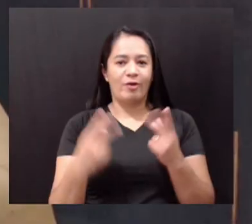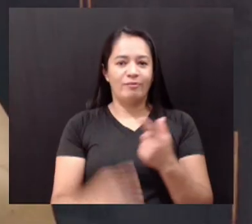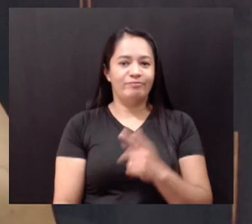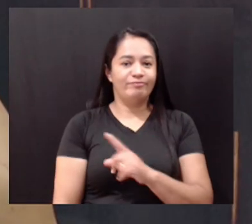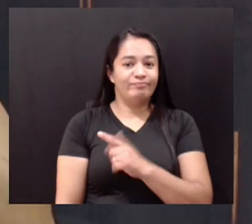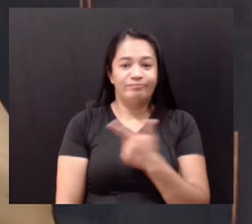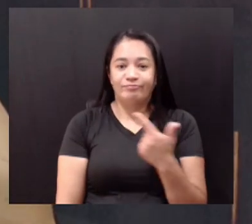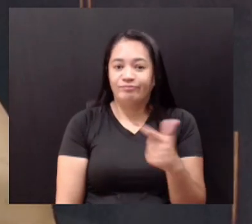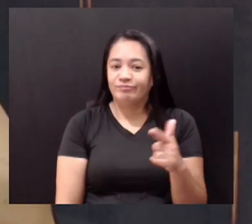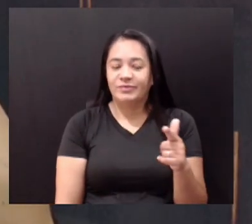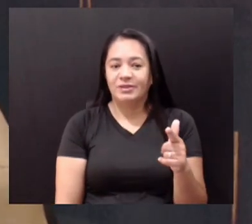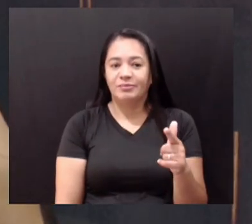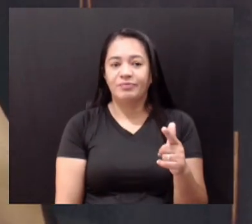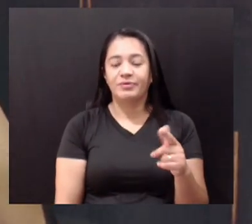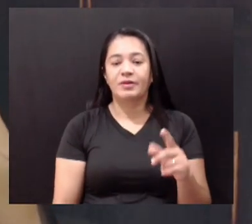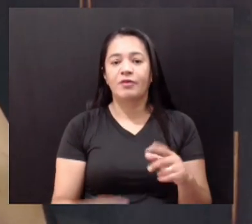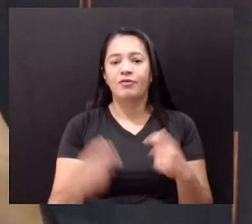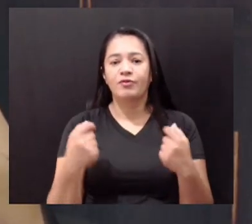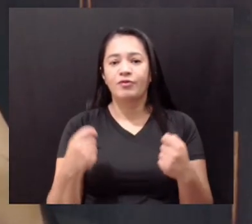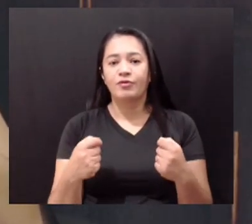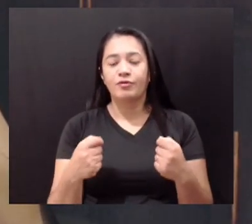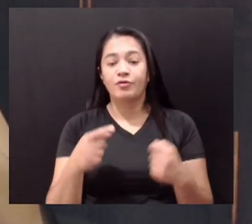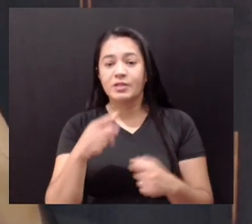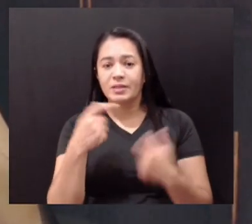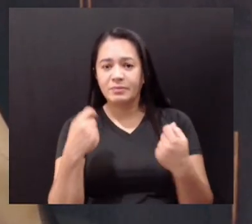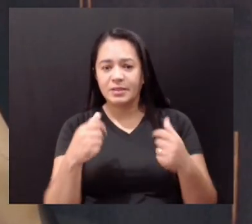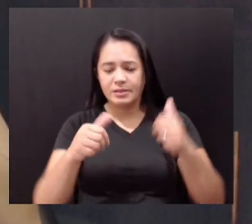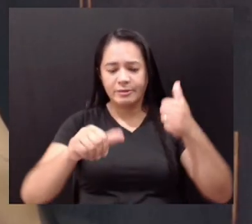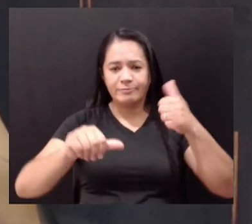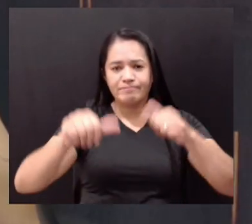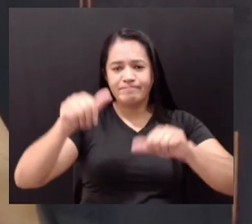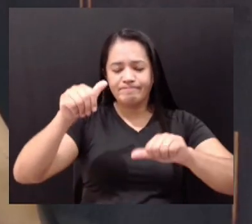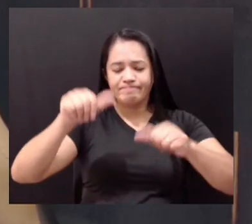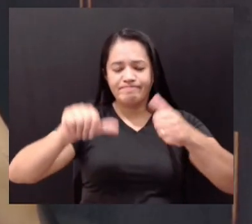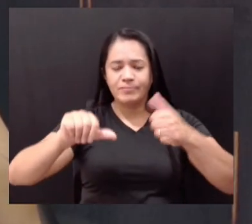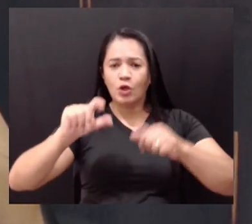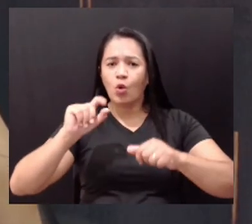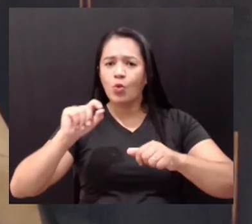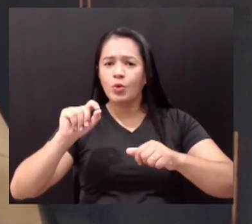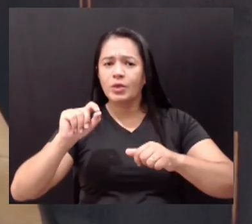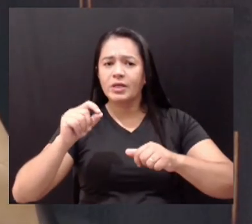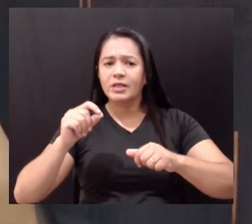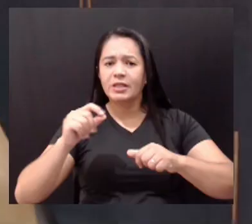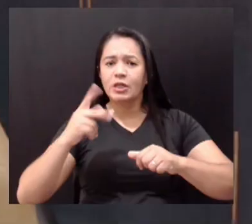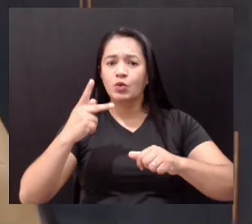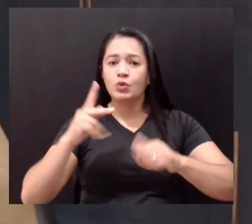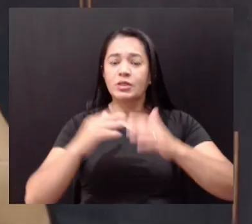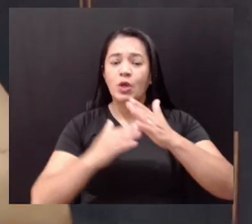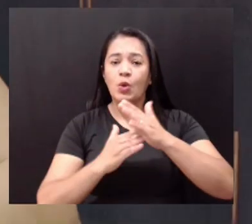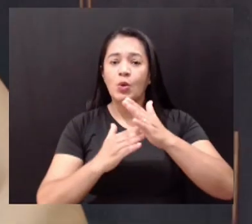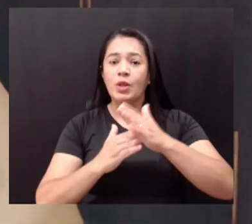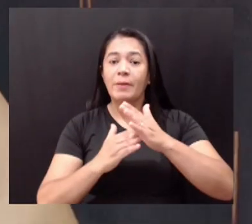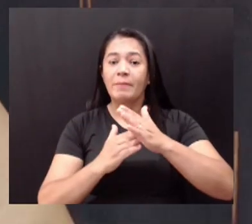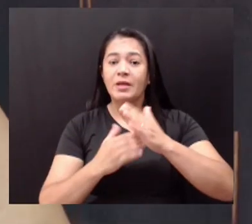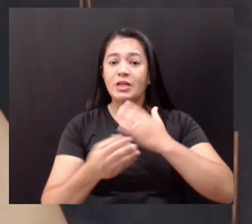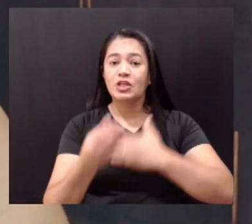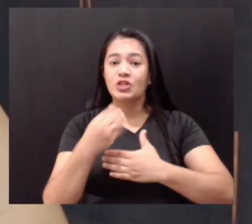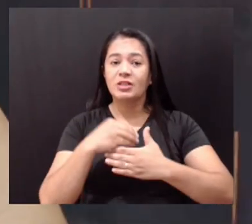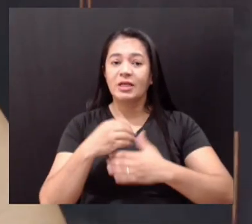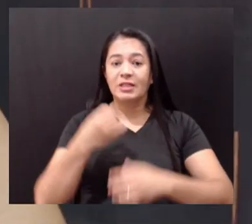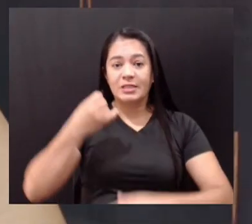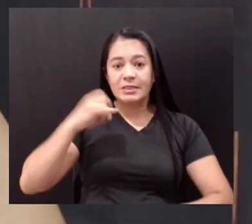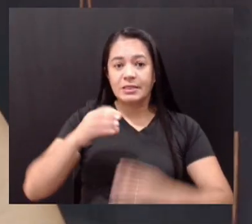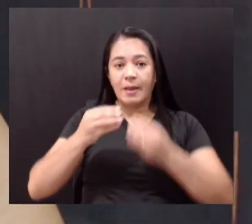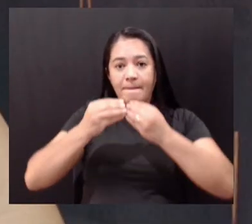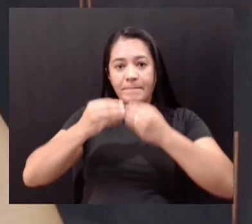tolerância, mas você precisa ir avaliando aquilo que é, né, o seu limite interno, se isso está te prejudicando mais do que está te trazendo